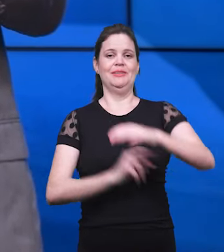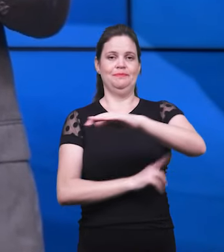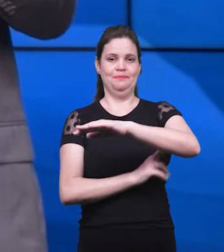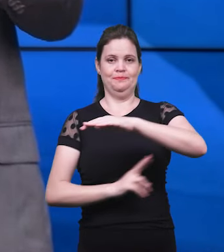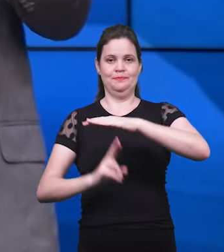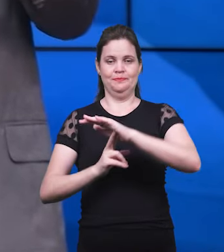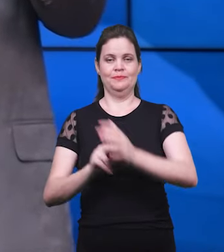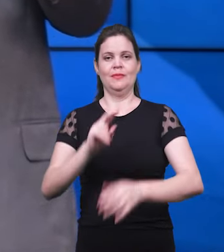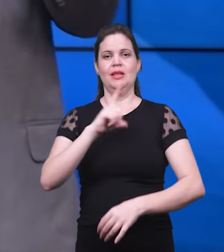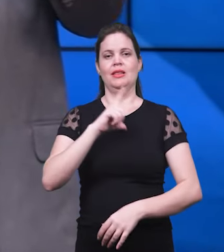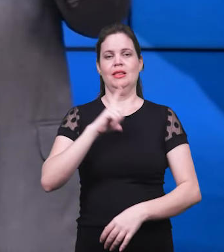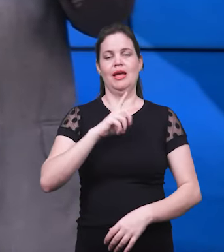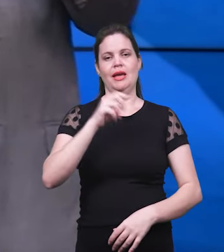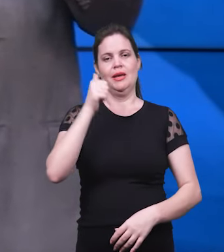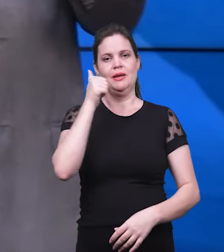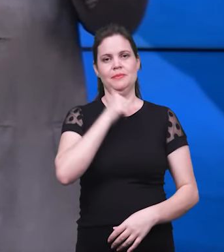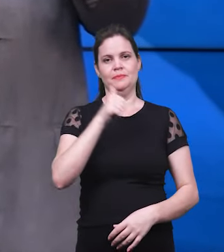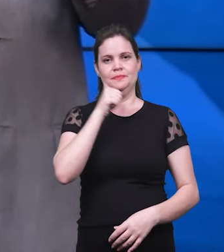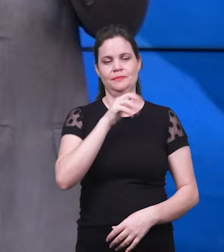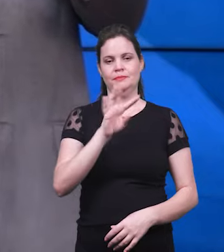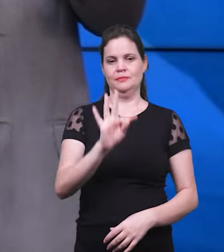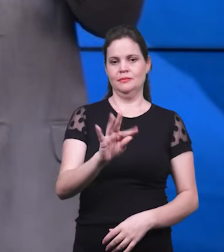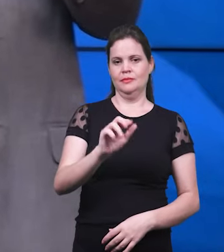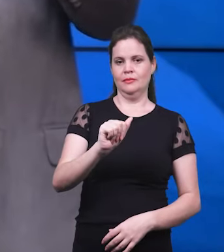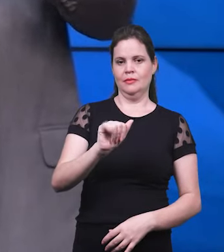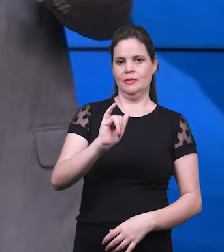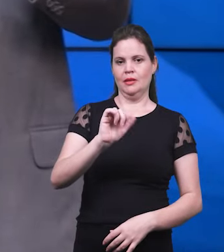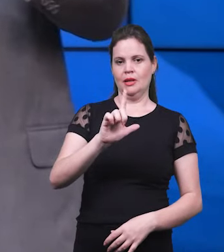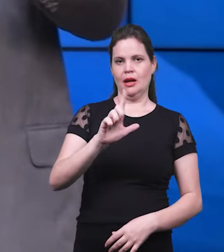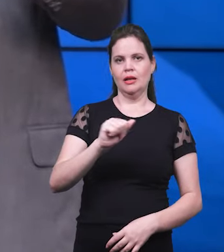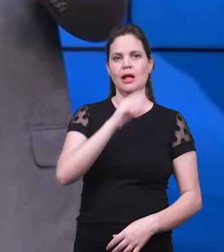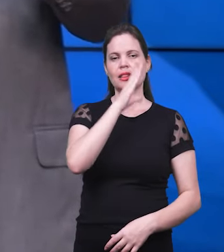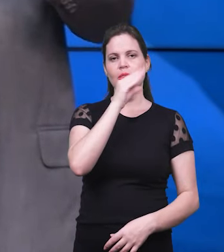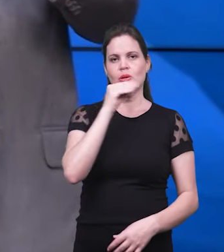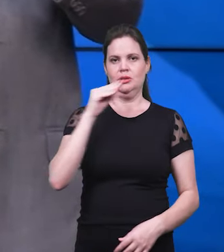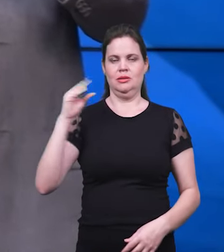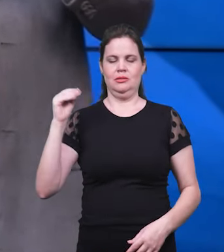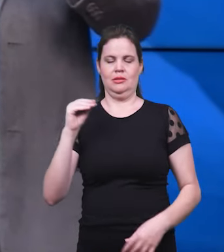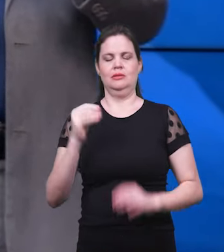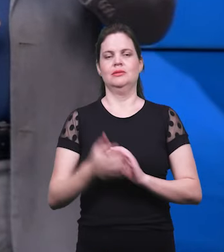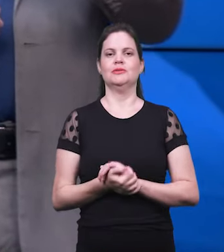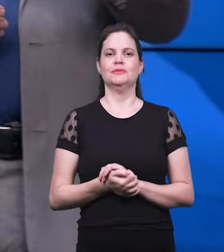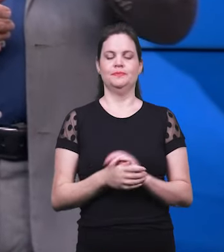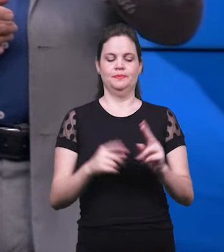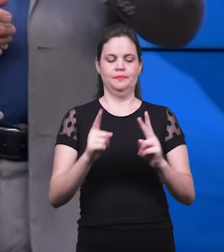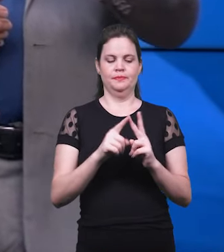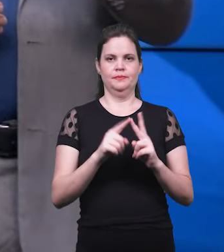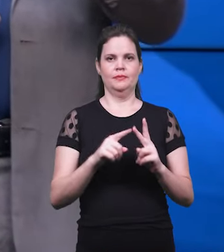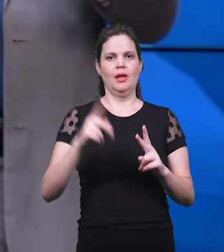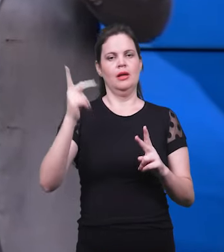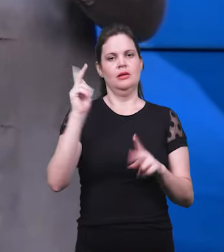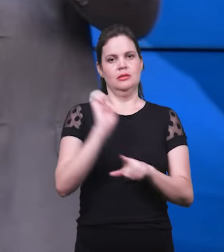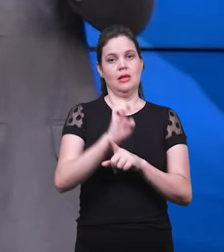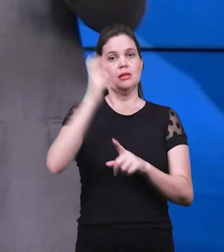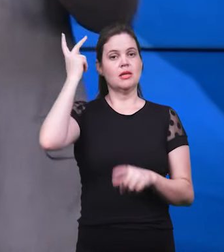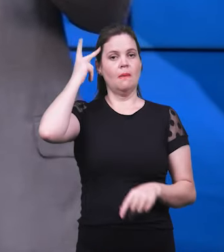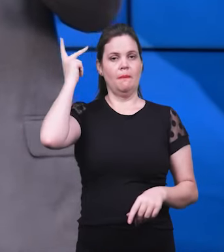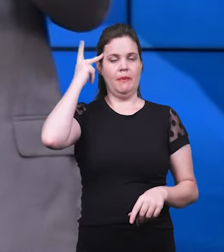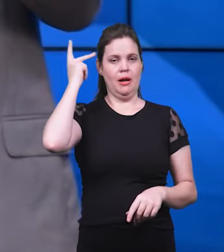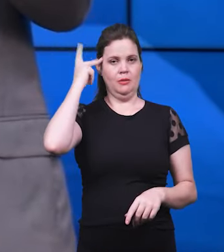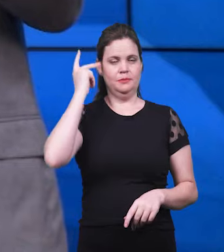ali a Taila Vale. A Taila é adolescente, é da cidade de Porto Velho. Depois vamos ao estado de São Paulo,